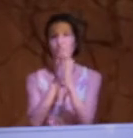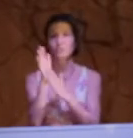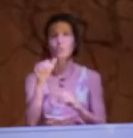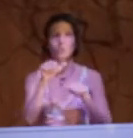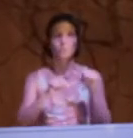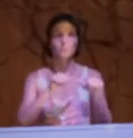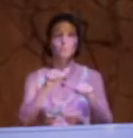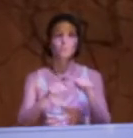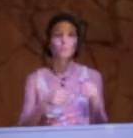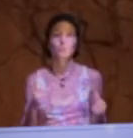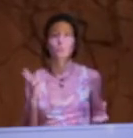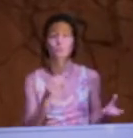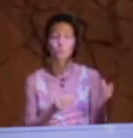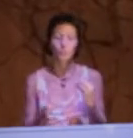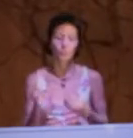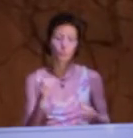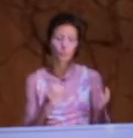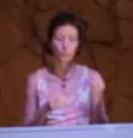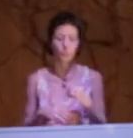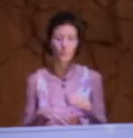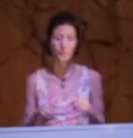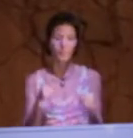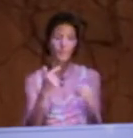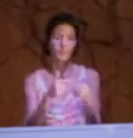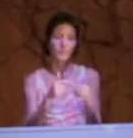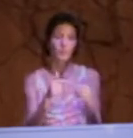numa cidadezinha que é perto ali, a